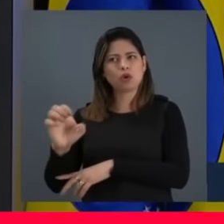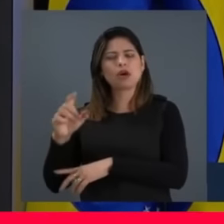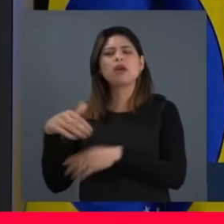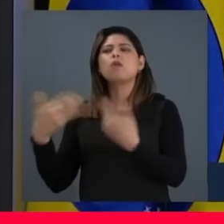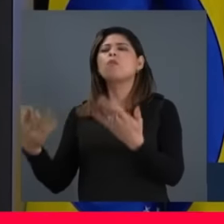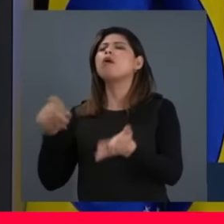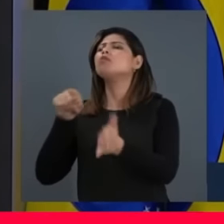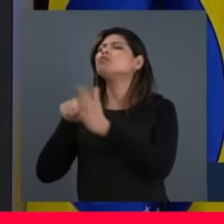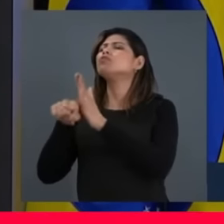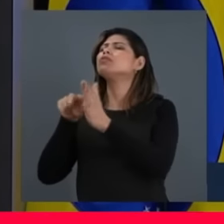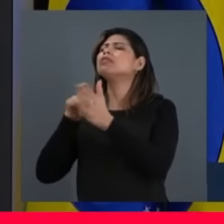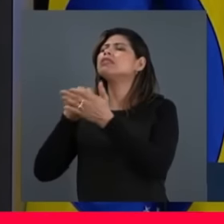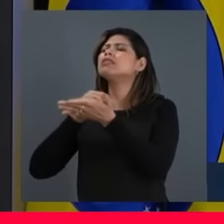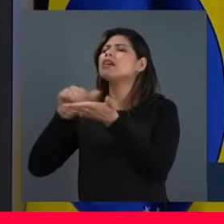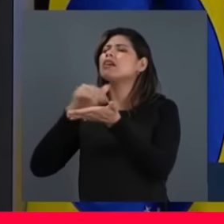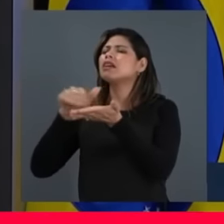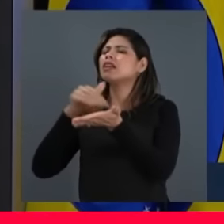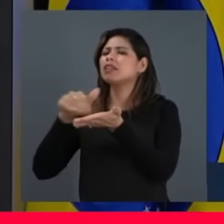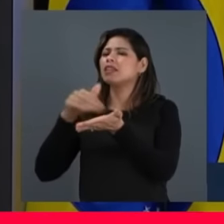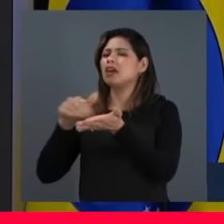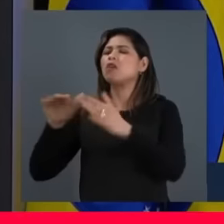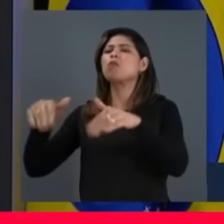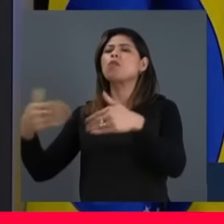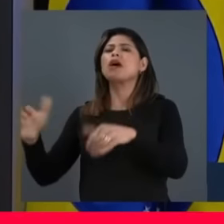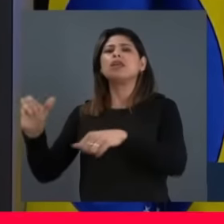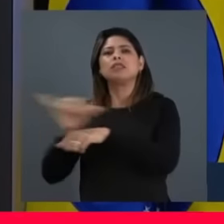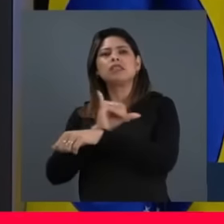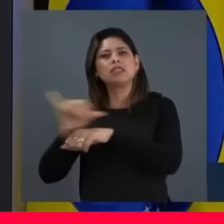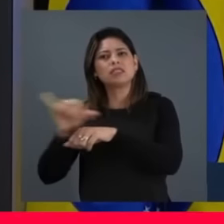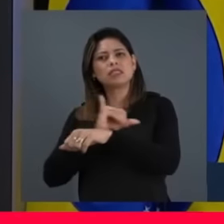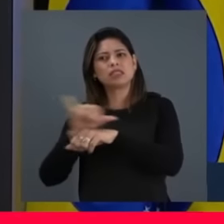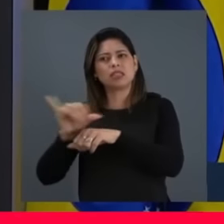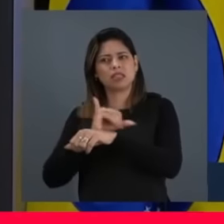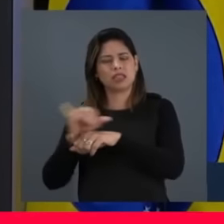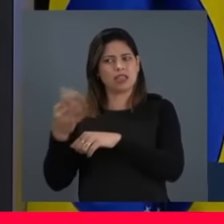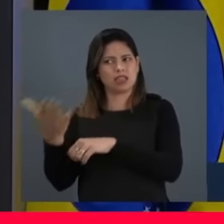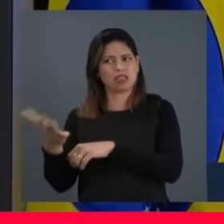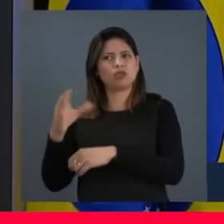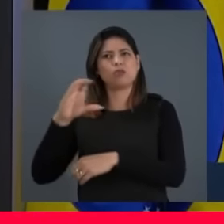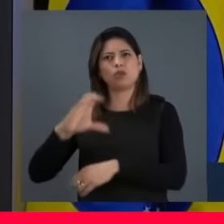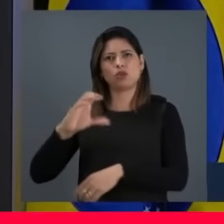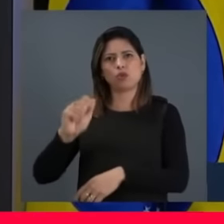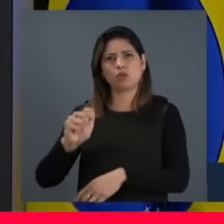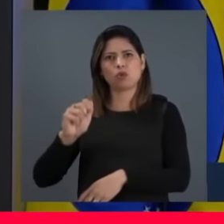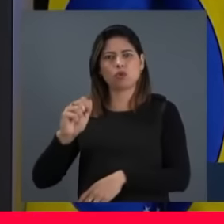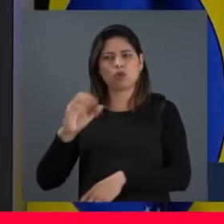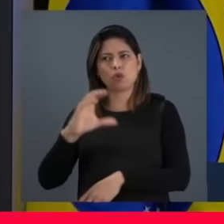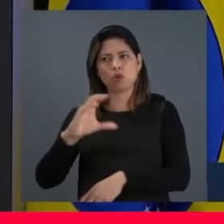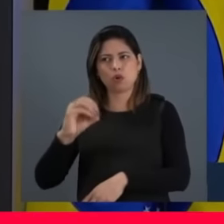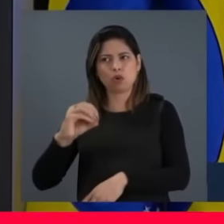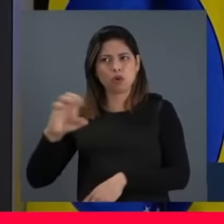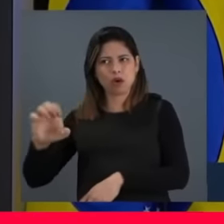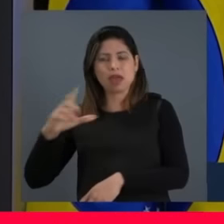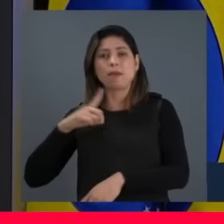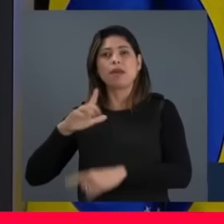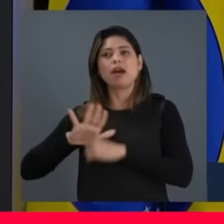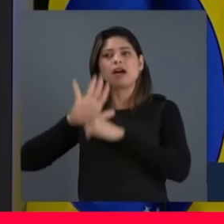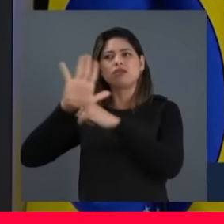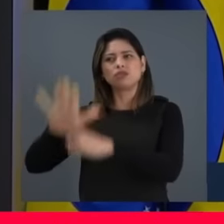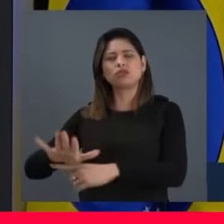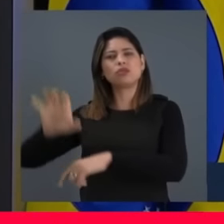trabalhos Quais as estratégias adotadas pelo coi para socorrer o Rio Grande do